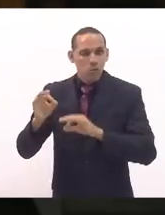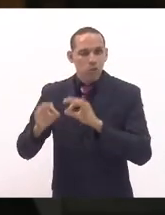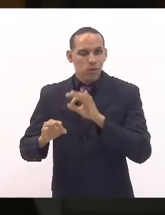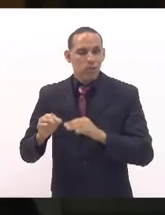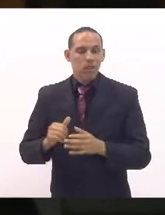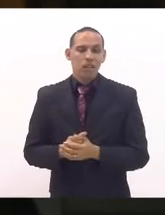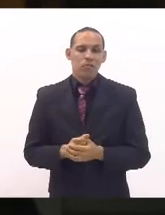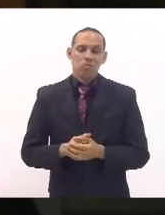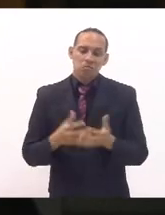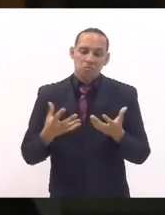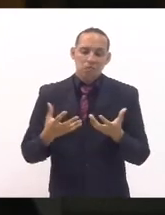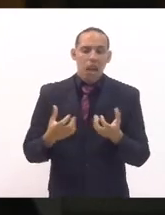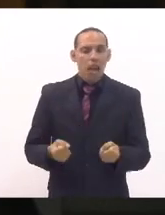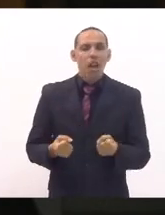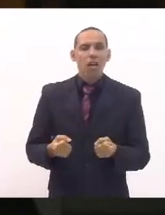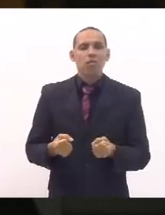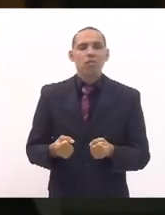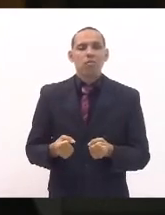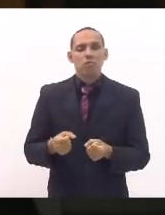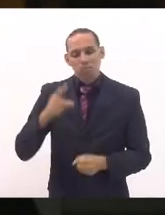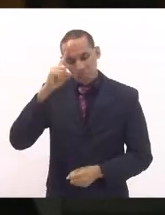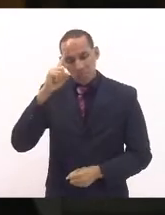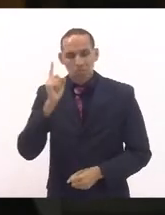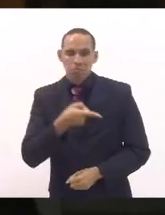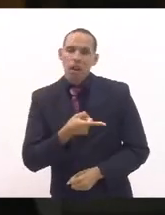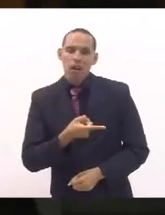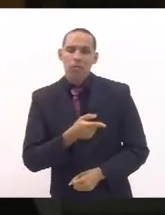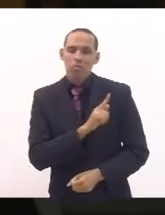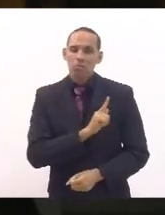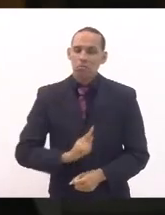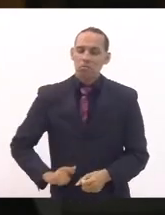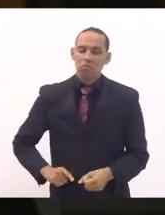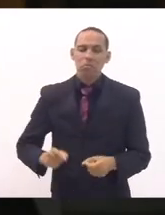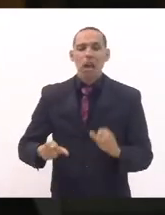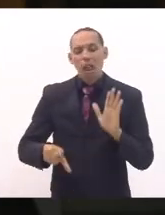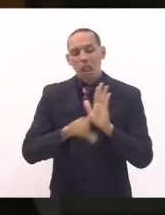acolher a ação direta de inconstitucionalidade. E a lei caiu.